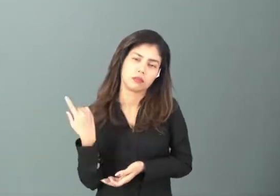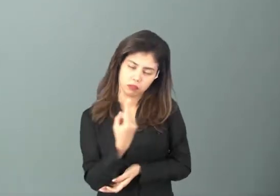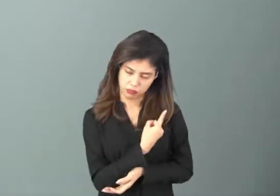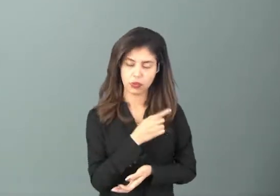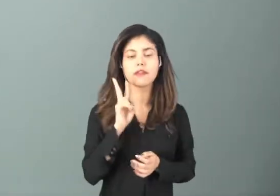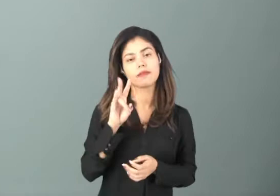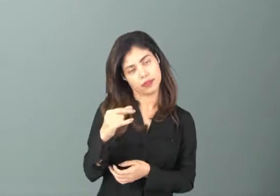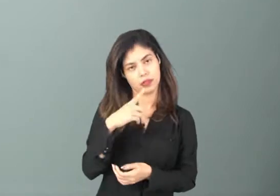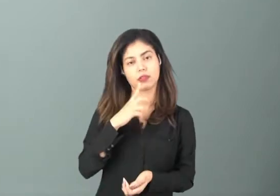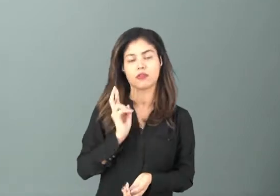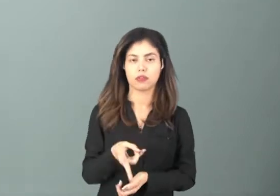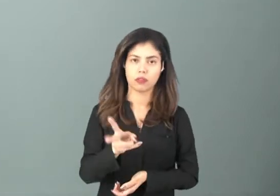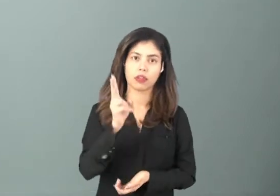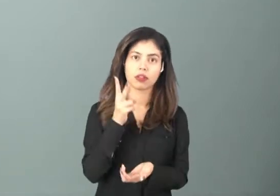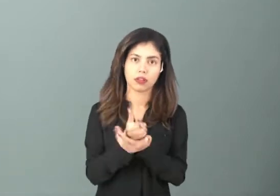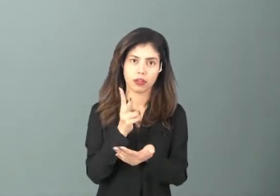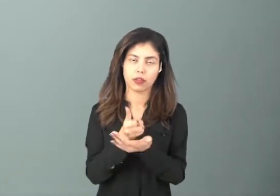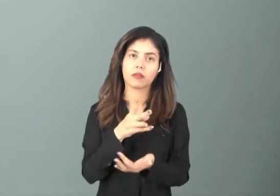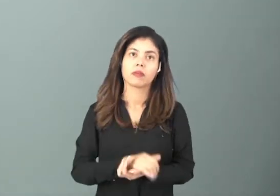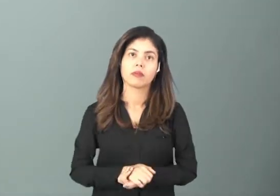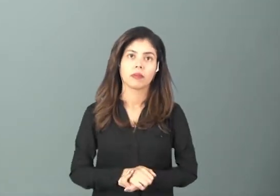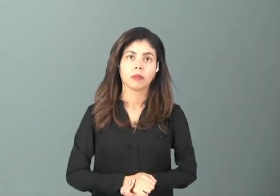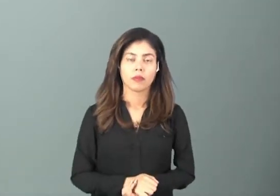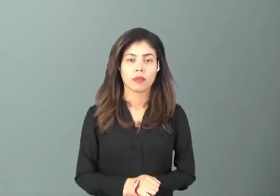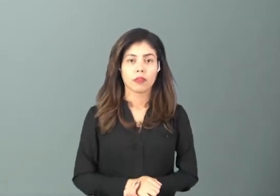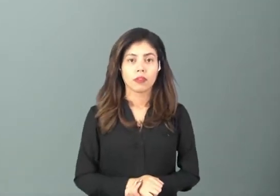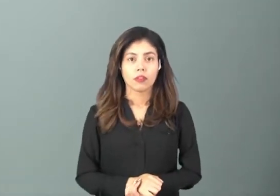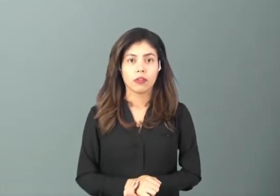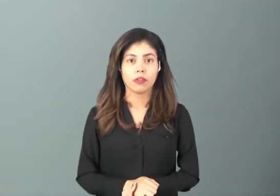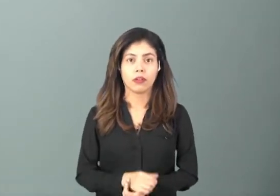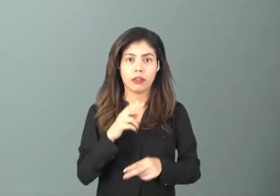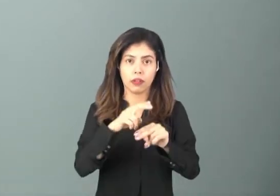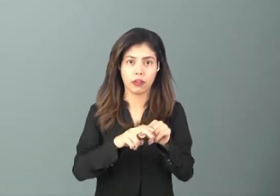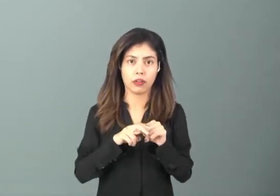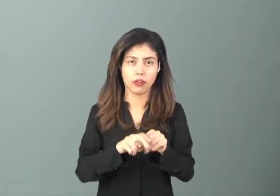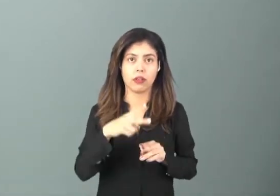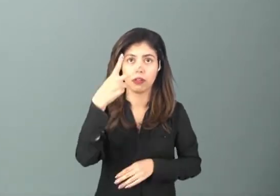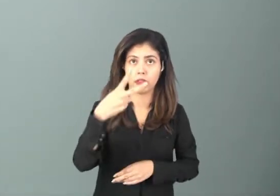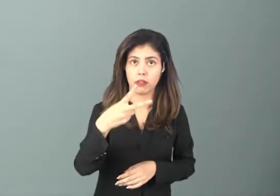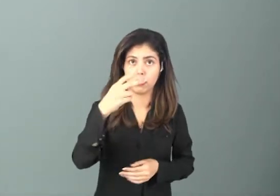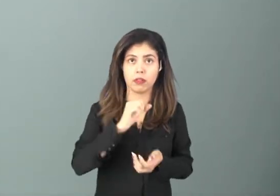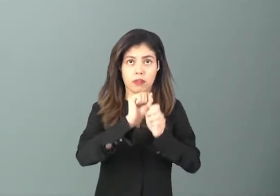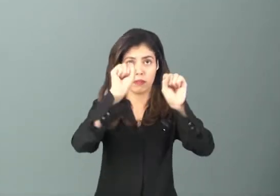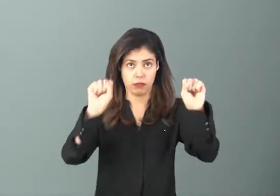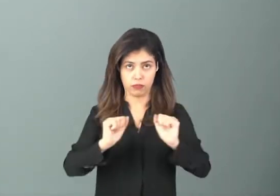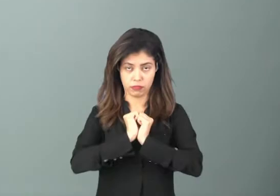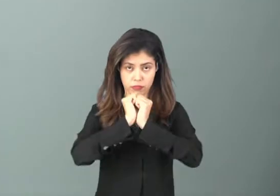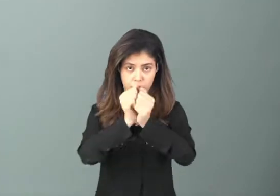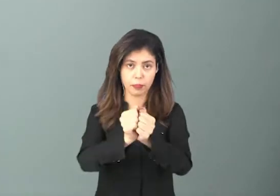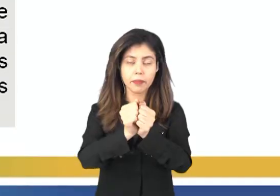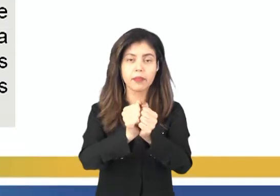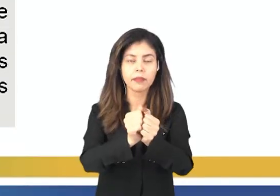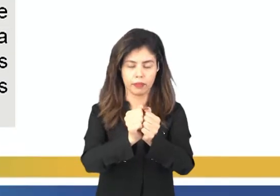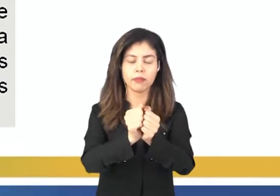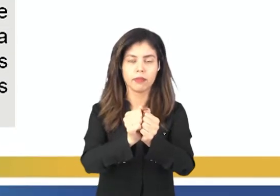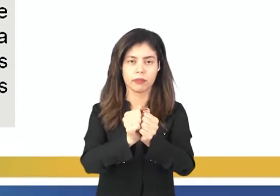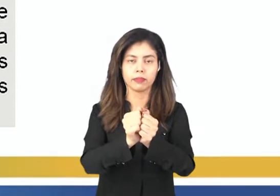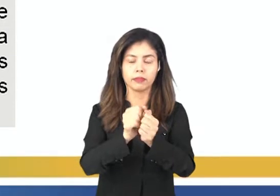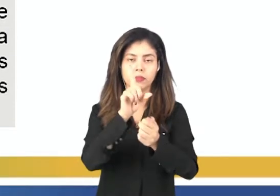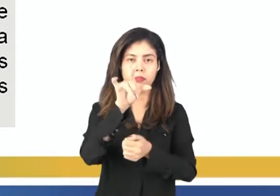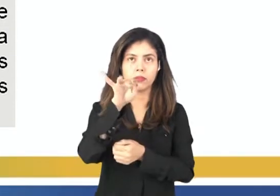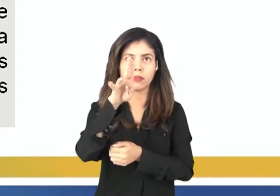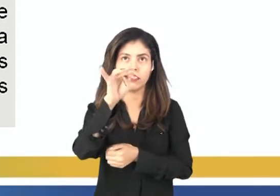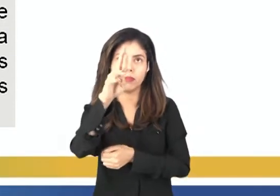vantagens vão estar acontecendo a todo momento Oi e aí por isso que esses dois sistemas né vão estar integrando aí o sistema